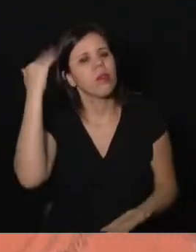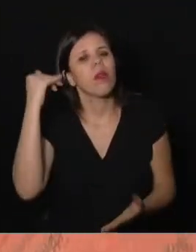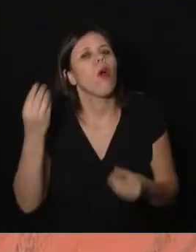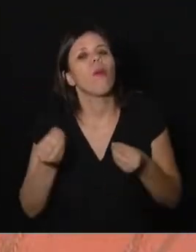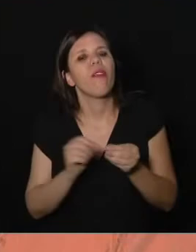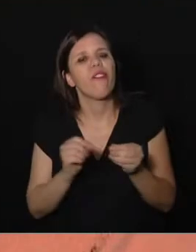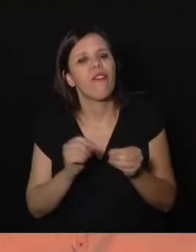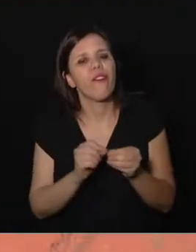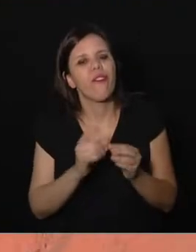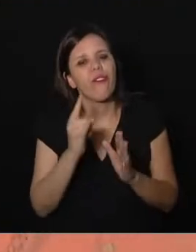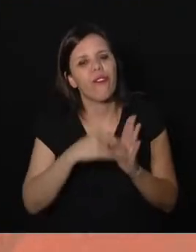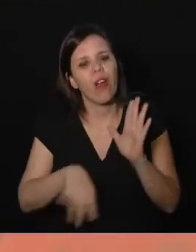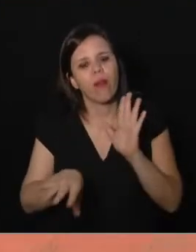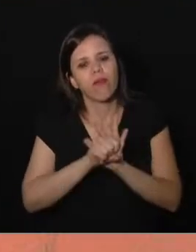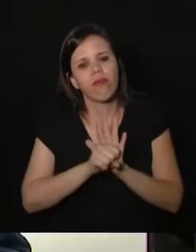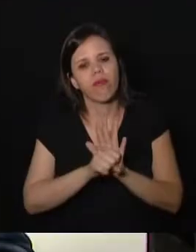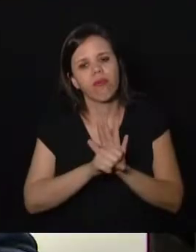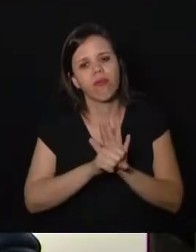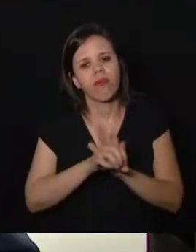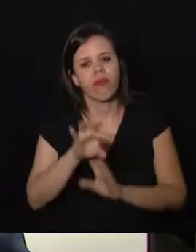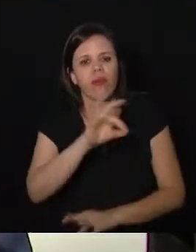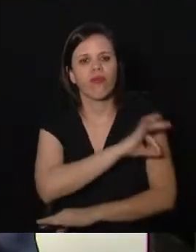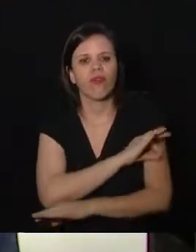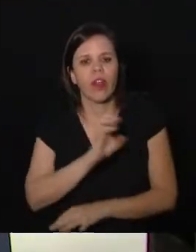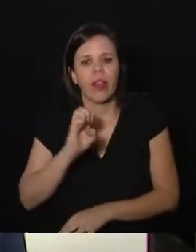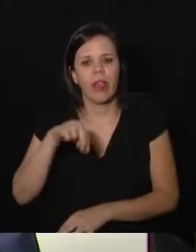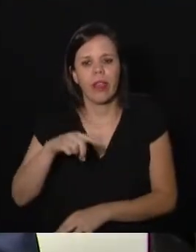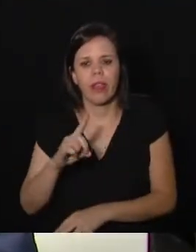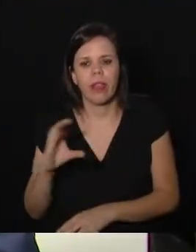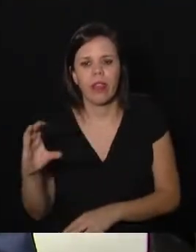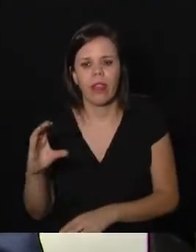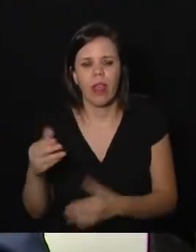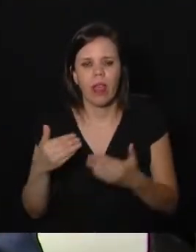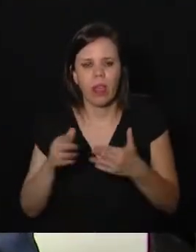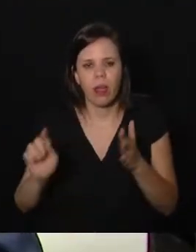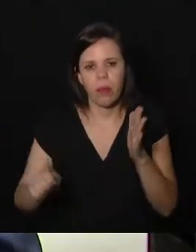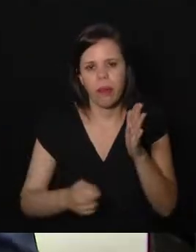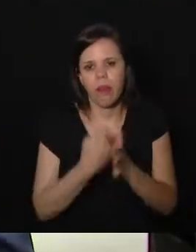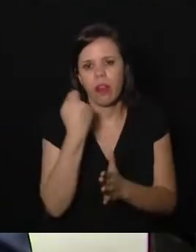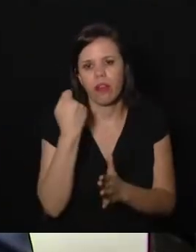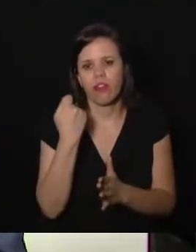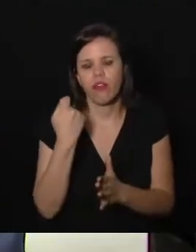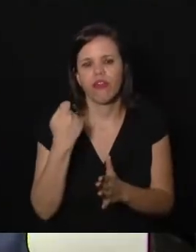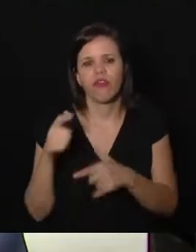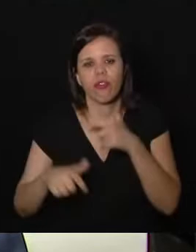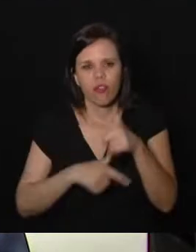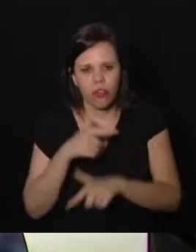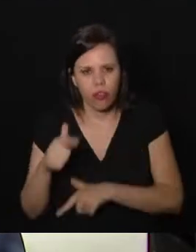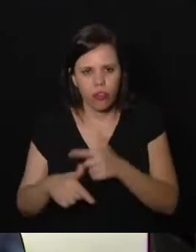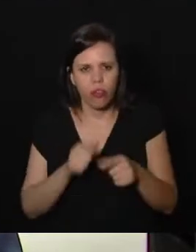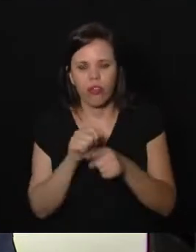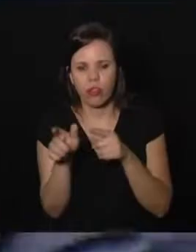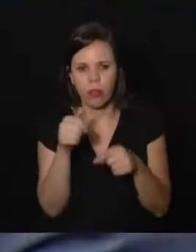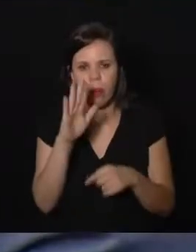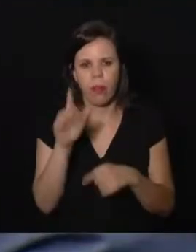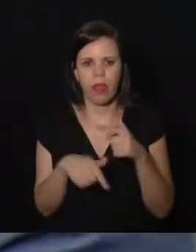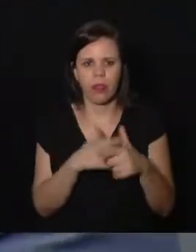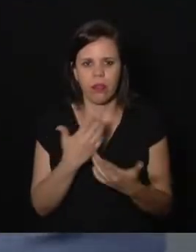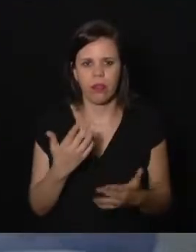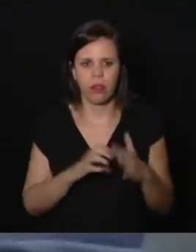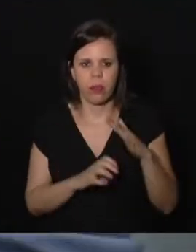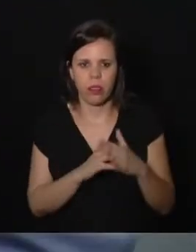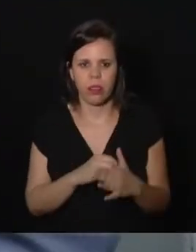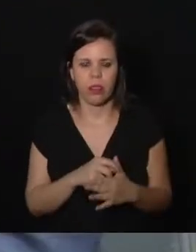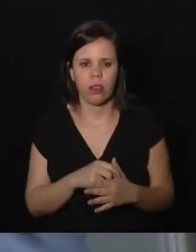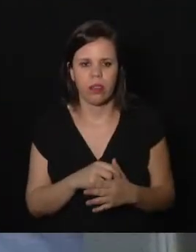procedimento adotado pela Prefeitura e pela INDEC, pela CETEC, para autorizar esse tipo de deslocamento, esse tipo de serviço. Segundo